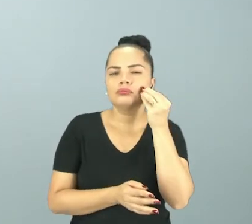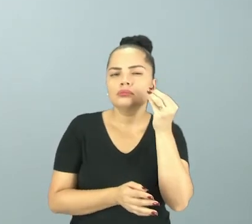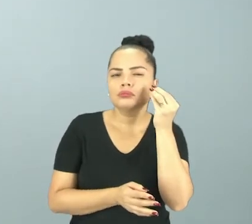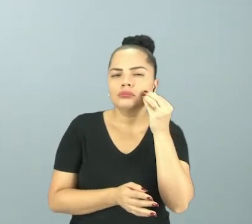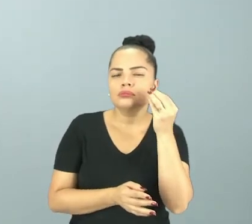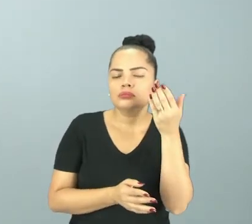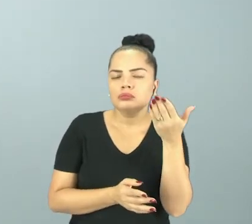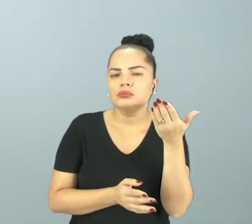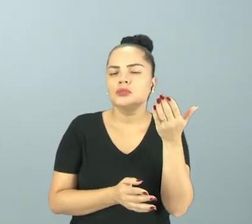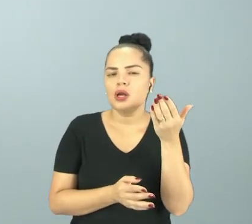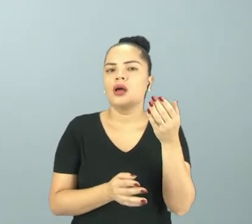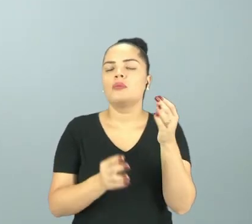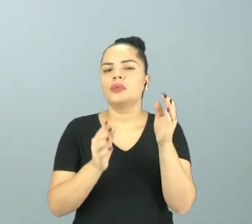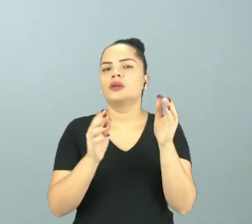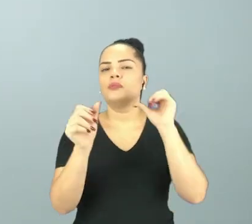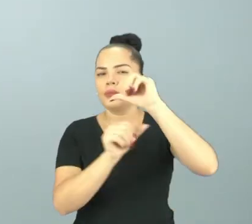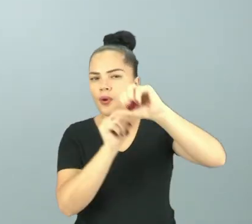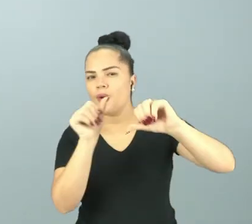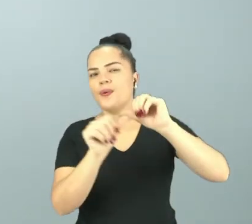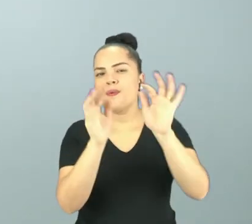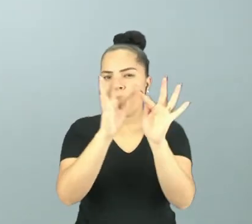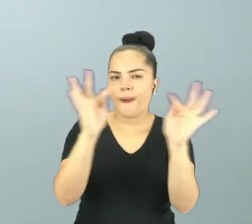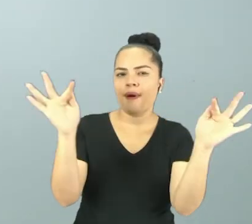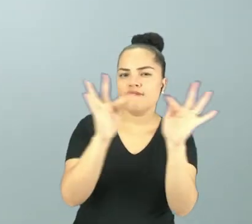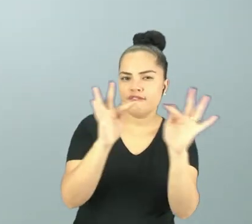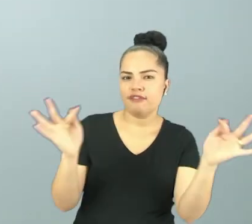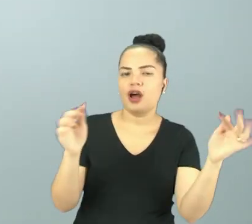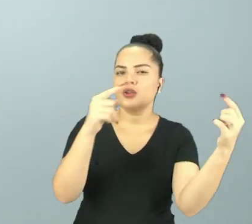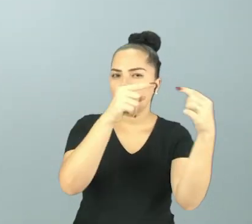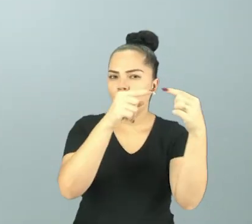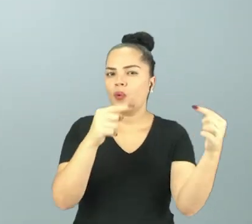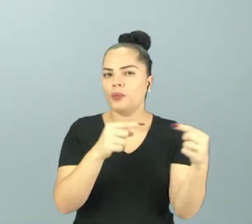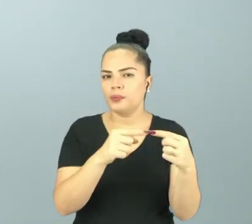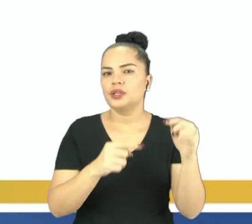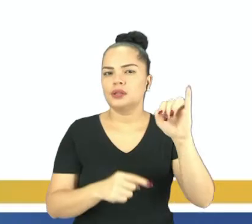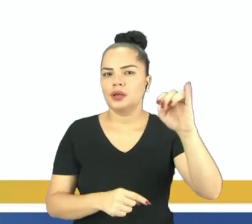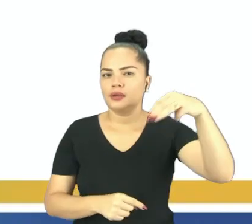para conseguir transformar essas frases. Então, vamos ver a resposta juntos, então?